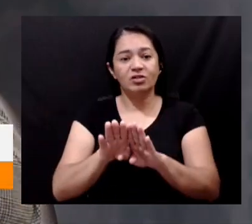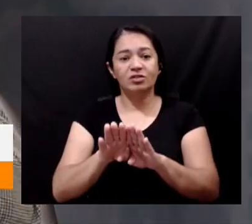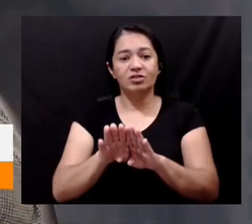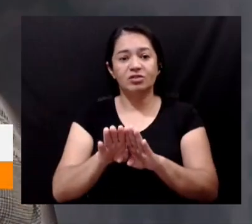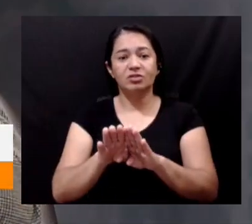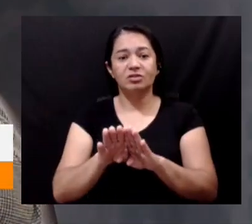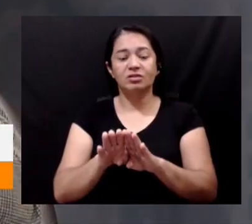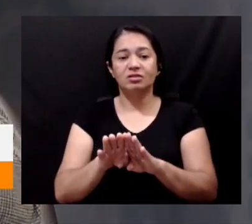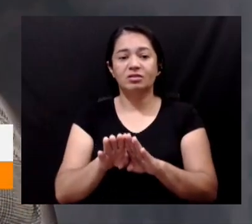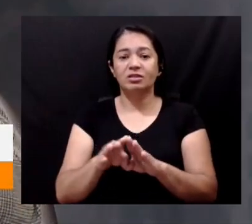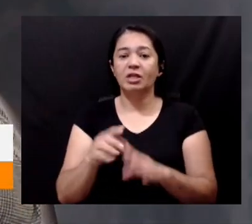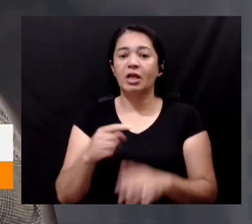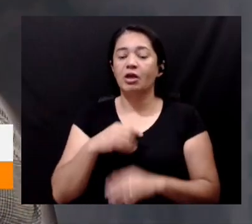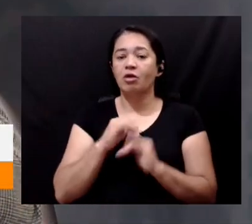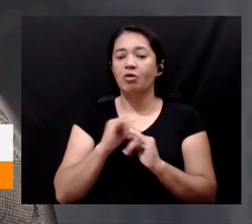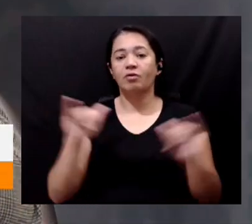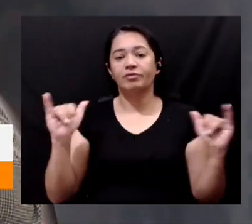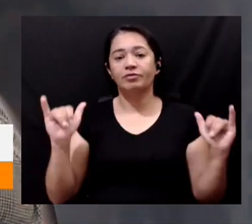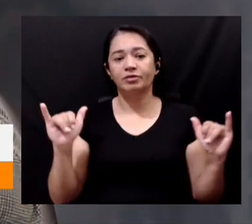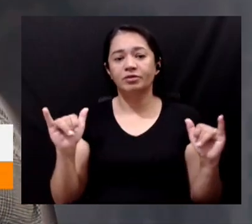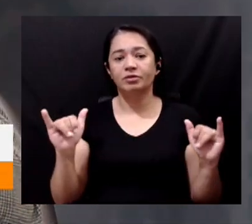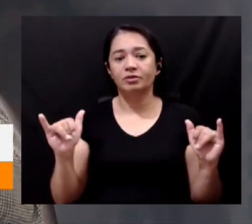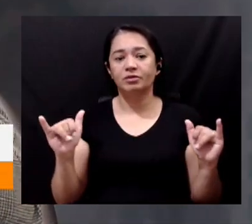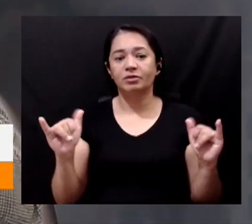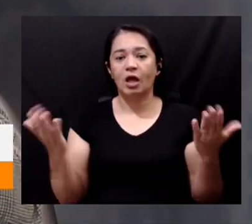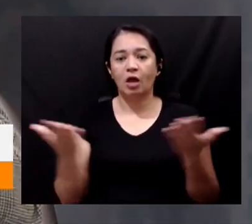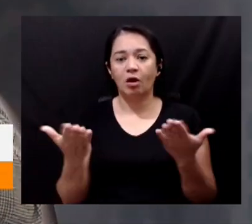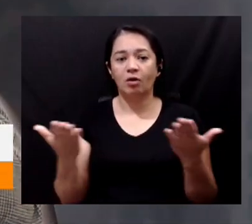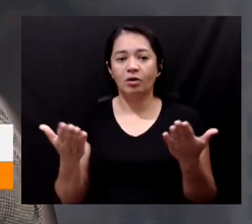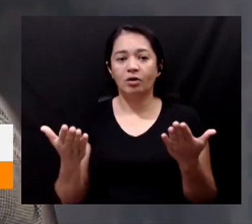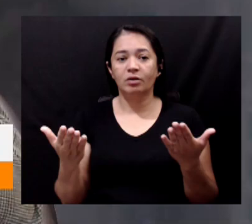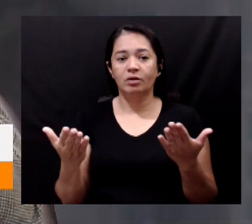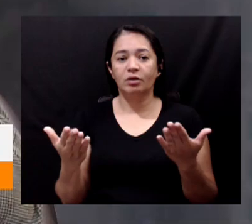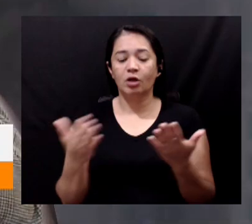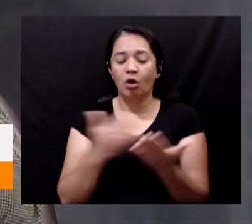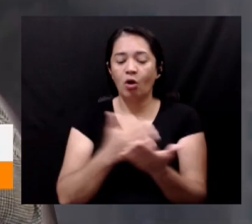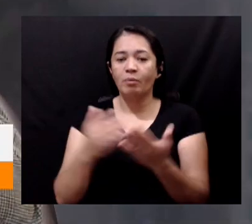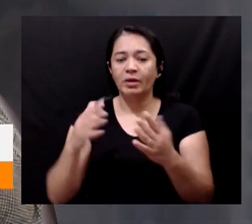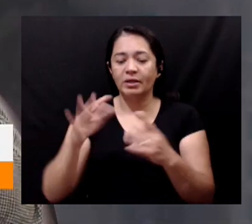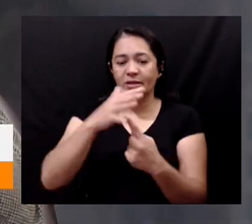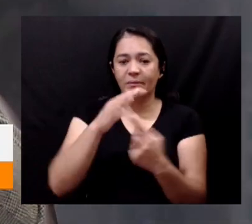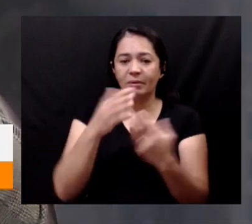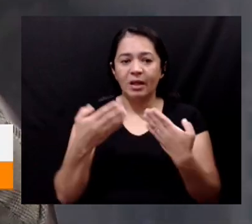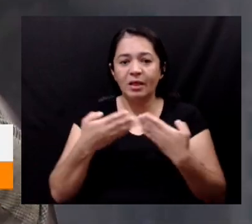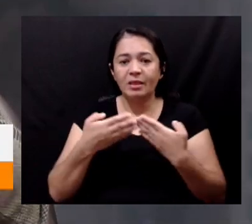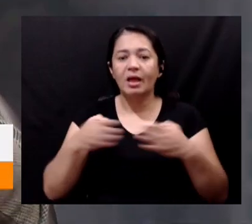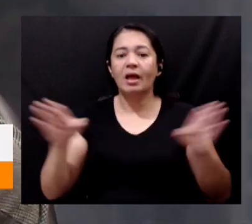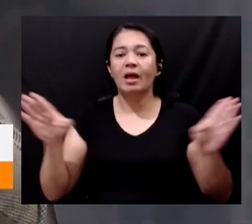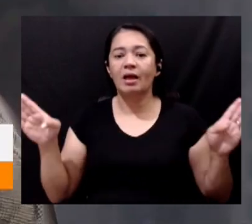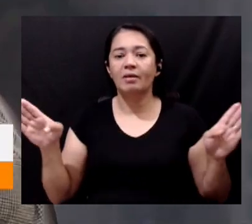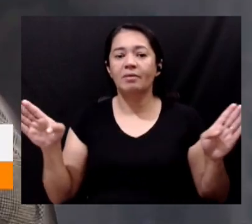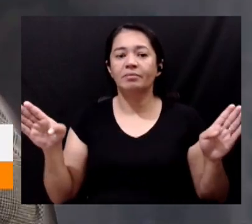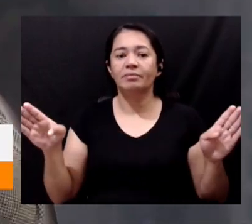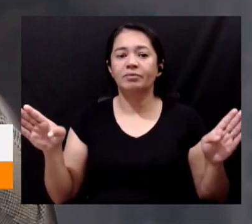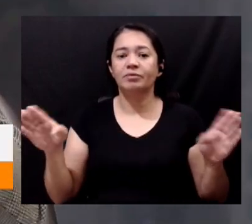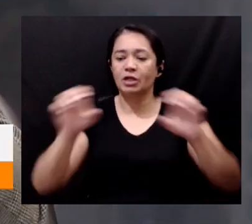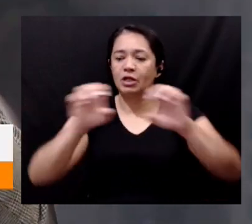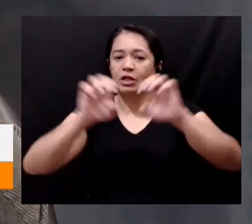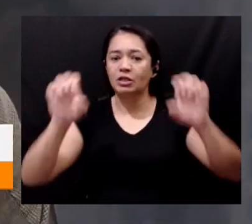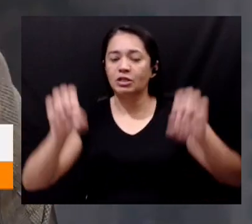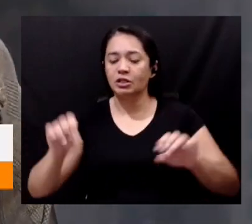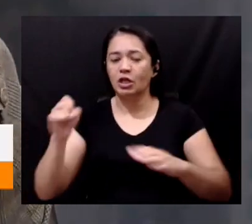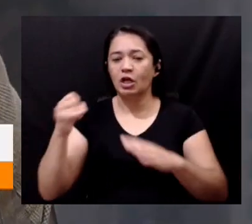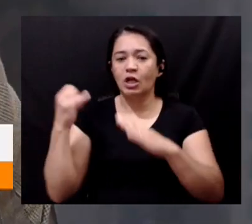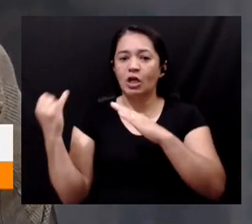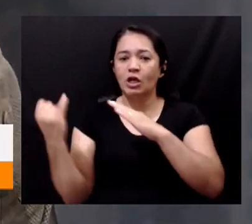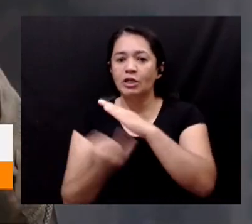alerta aqui agora, para que abram as praças, para que coloquem instrutores ali, para que os